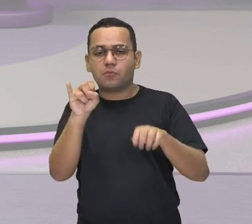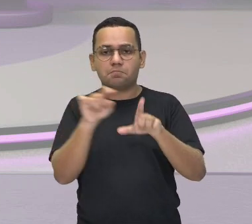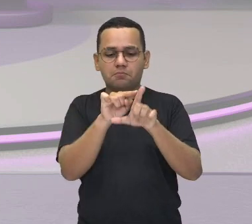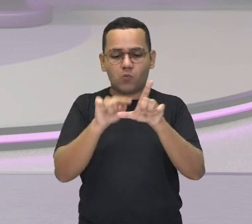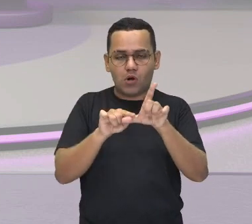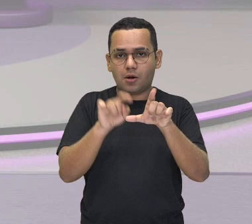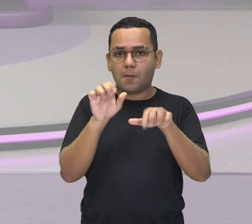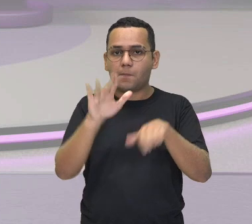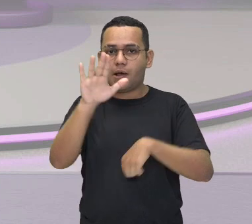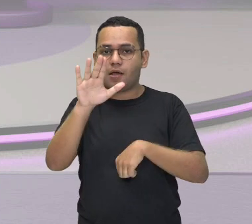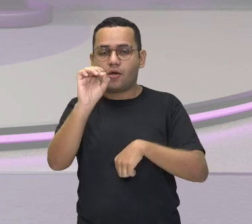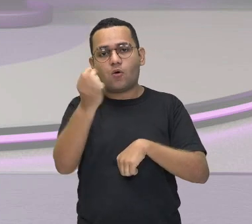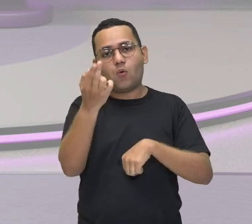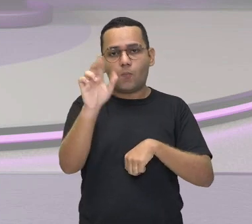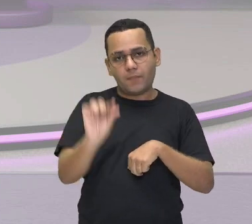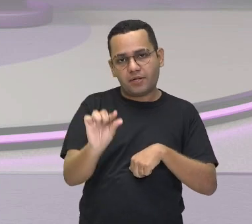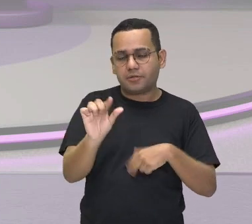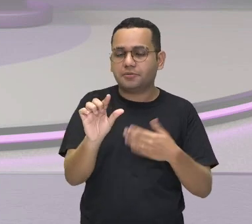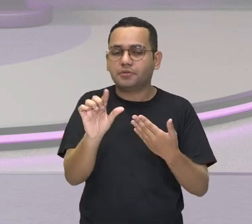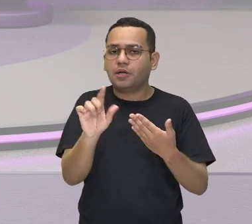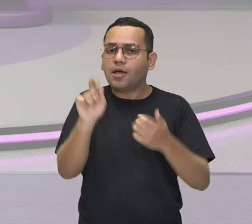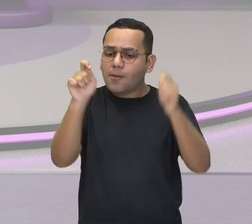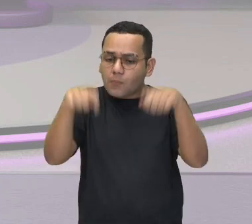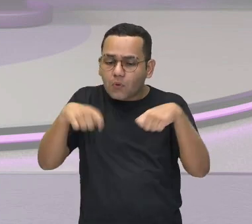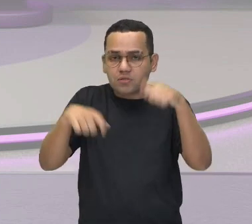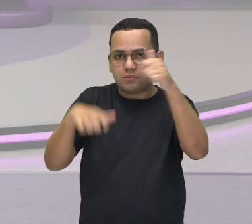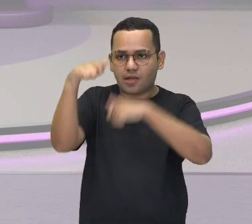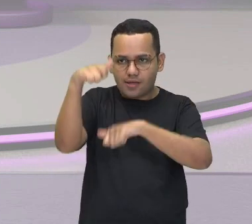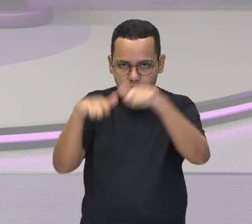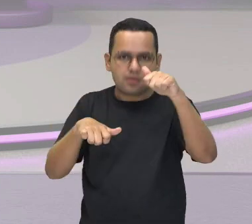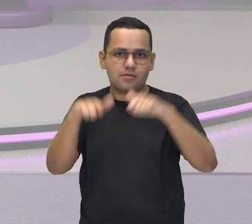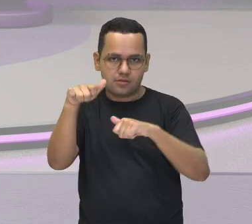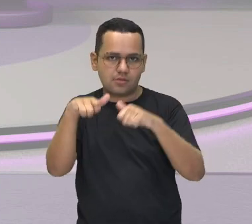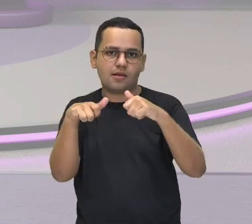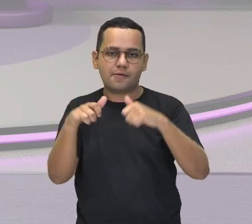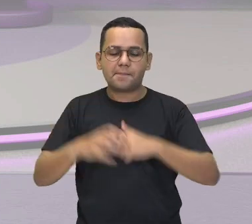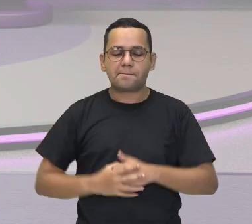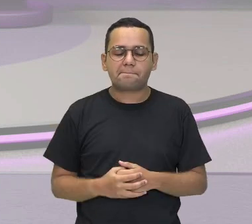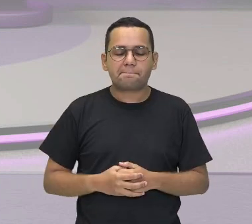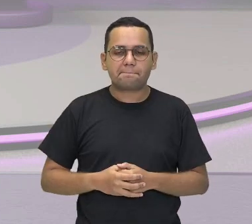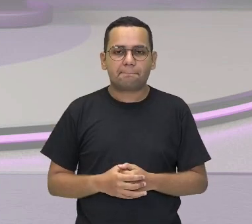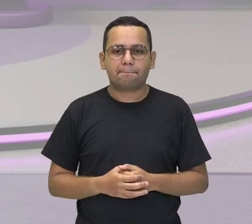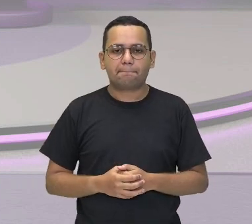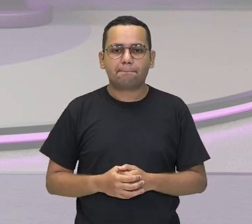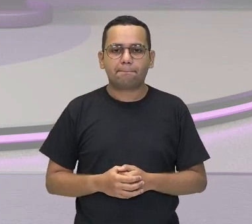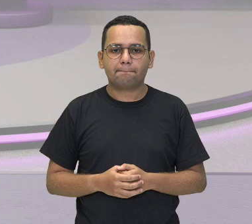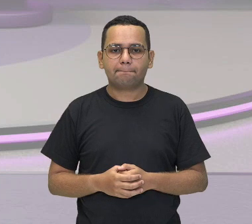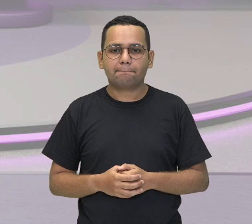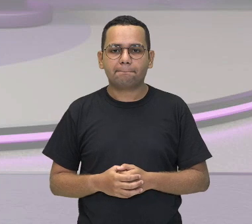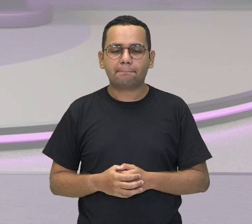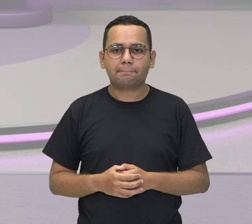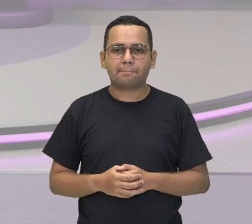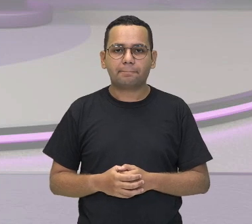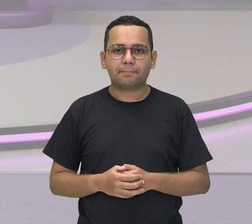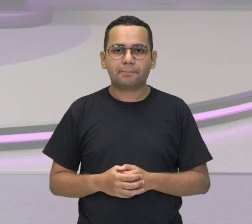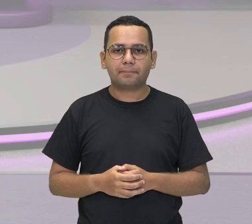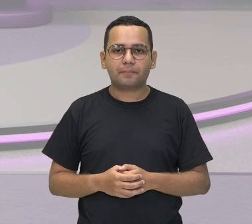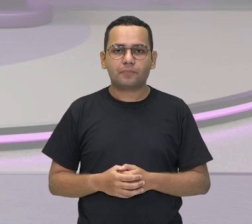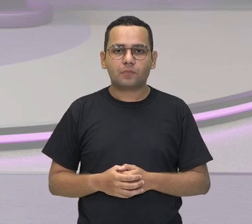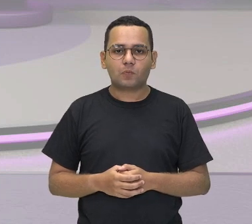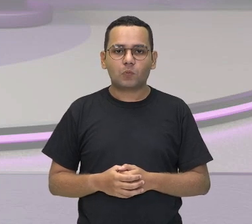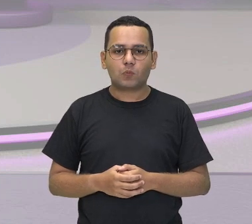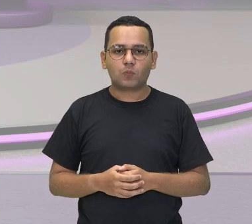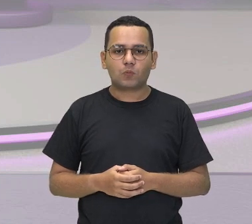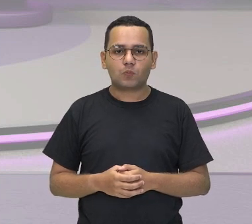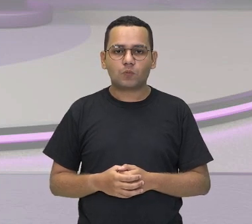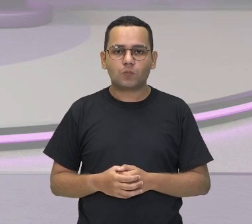E a gente faz algumas análises em cima desses coeficientes angulares, né? Então, a maneira